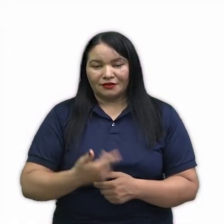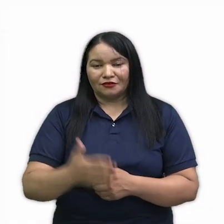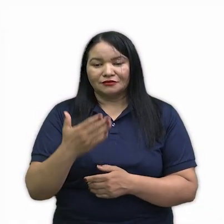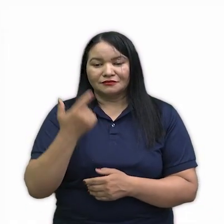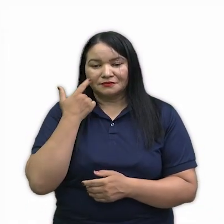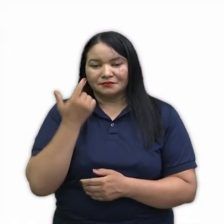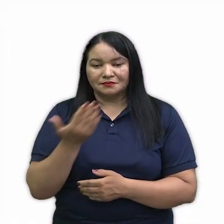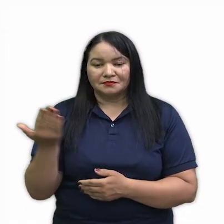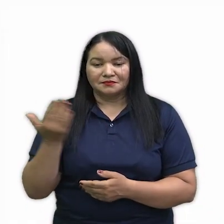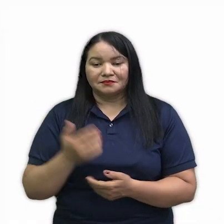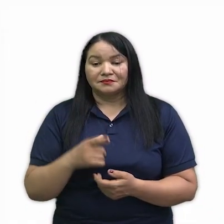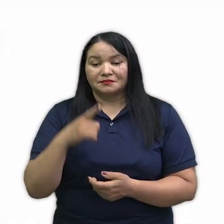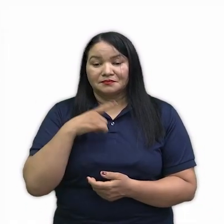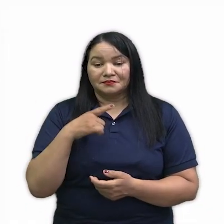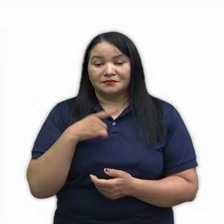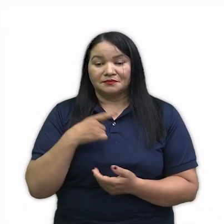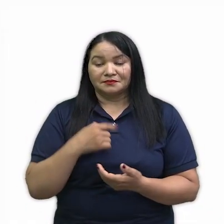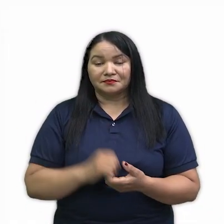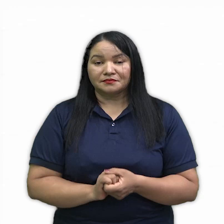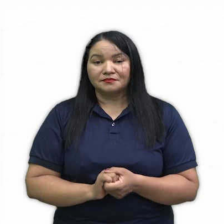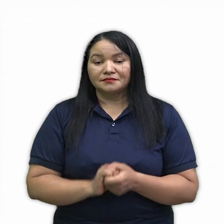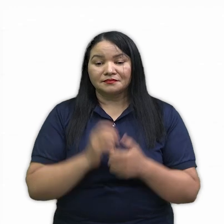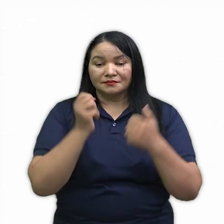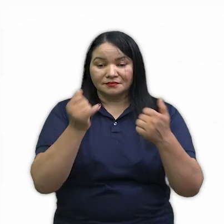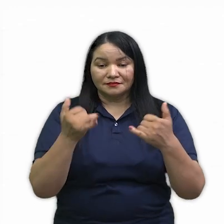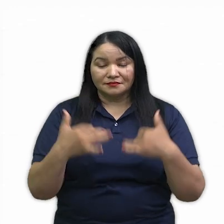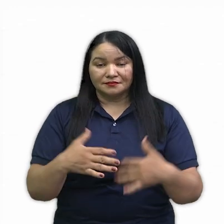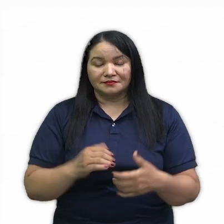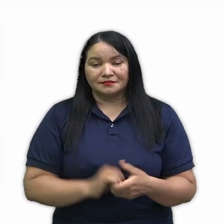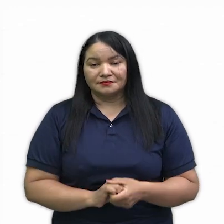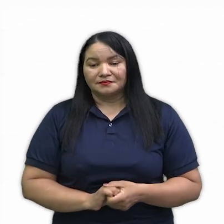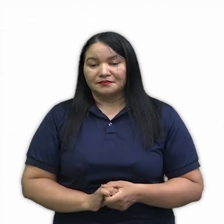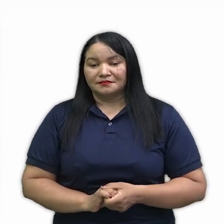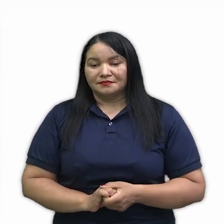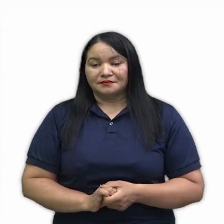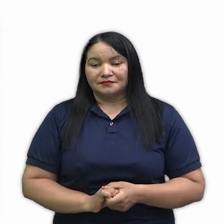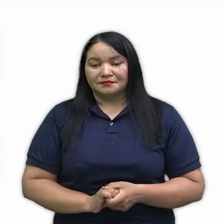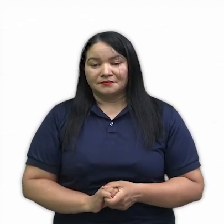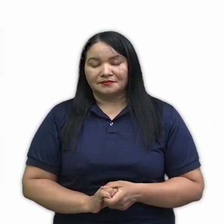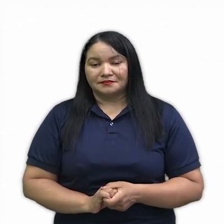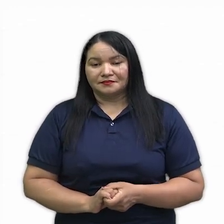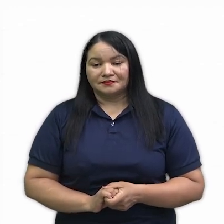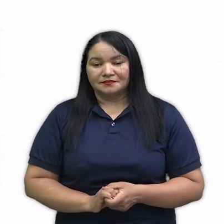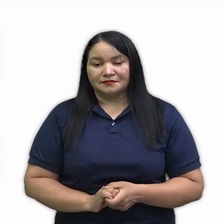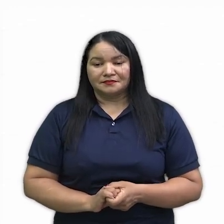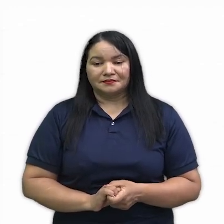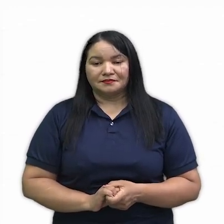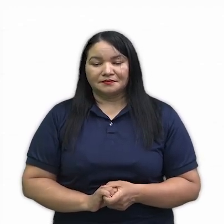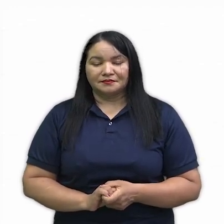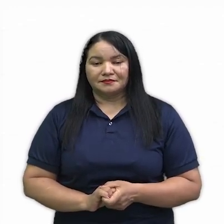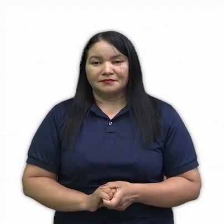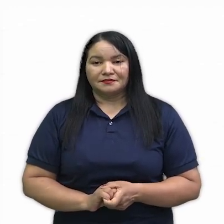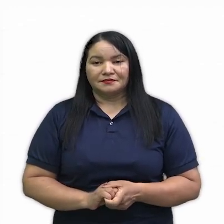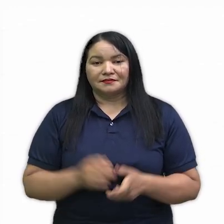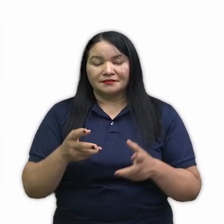que nós temos aí algumas definições para a gente seguir. Então, vejam,